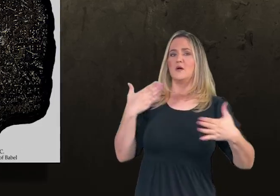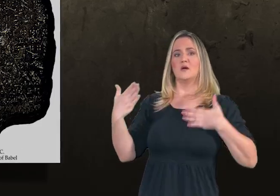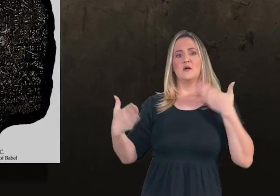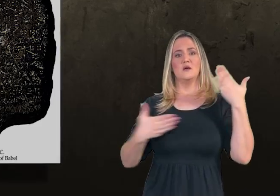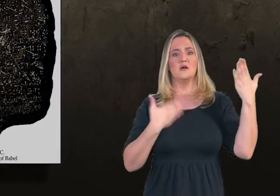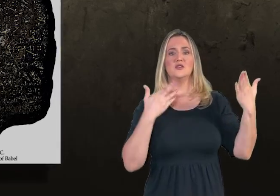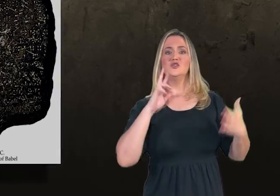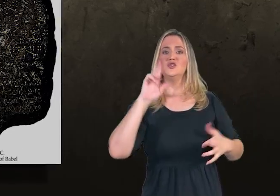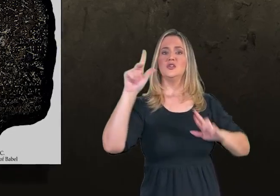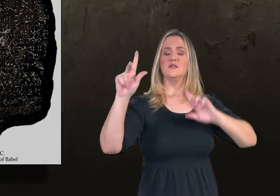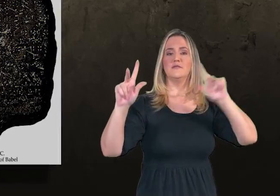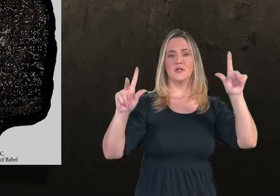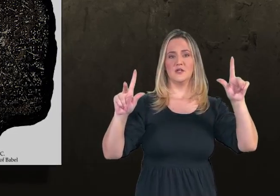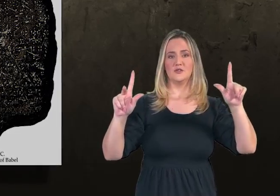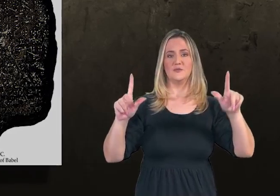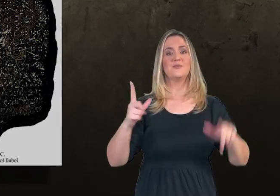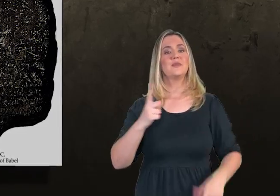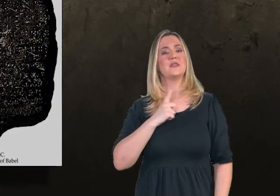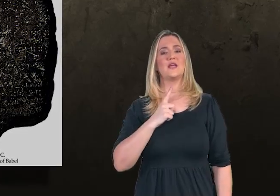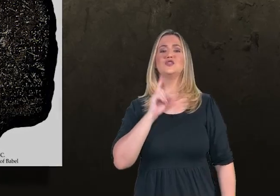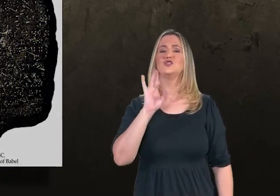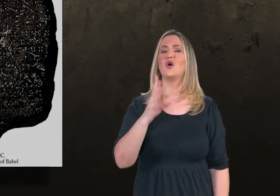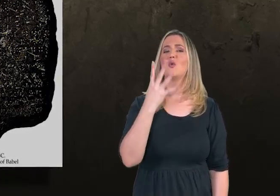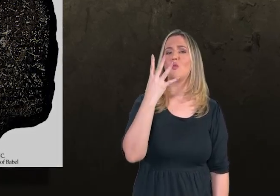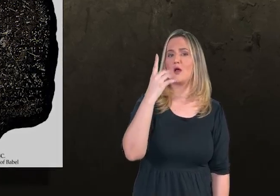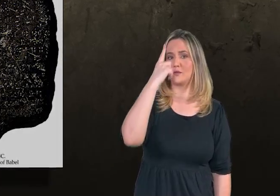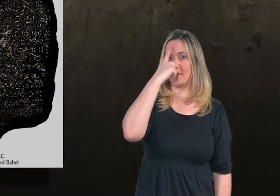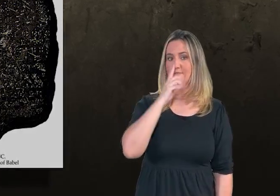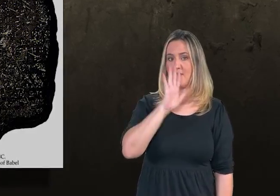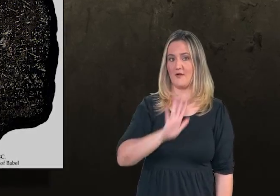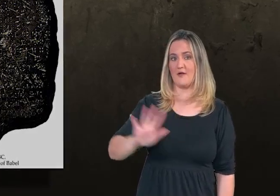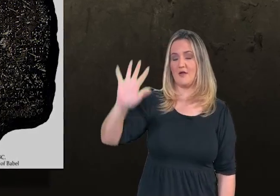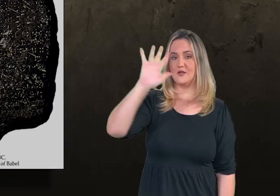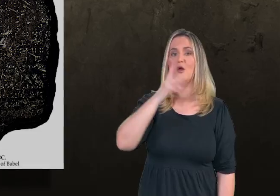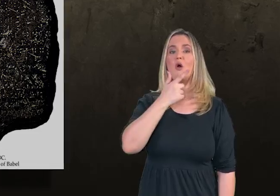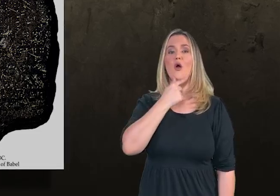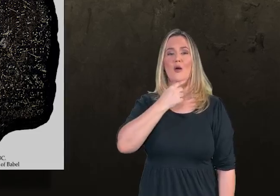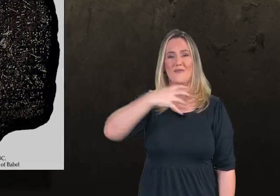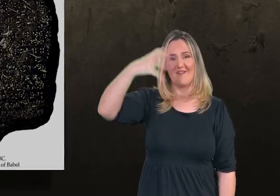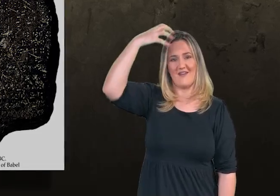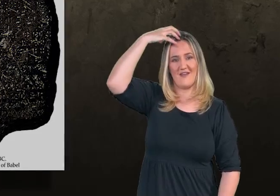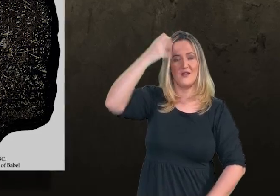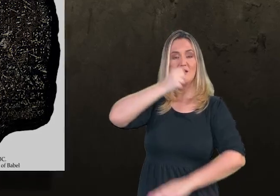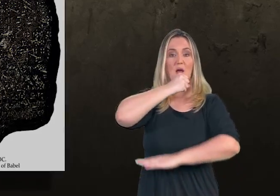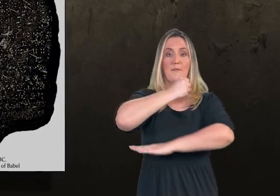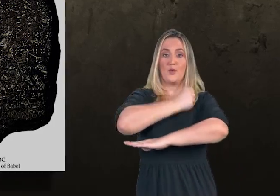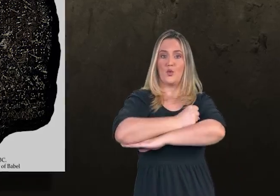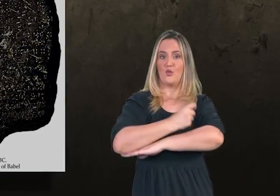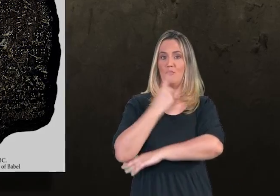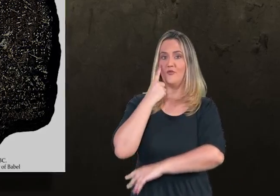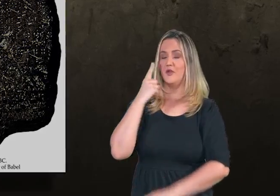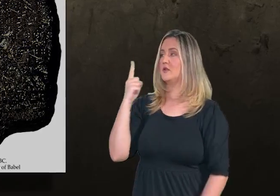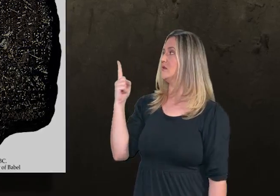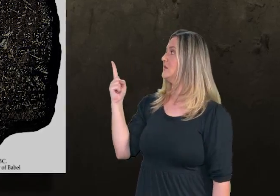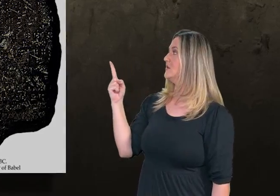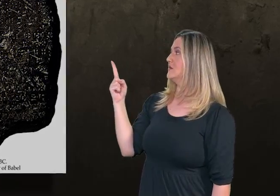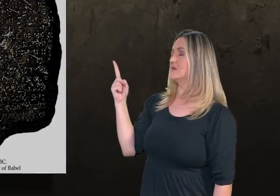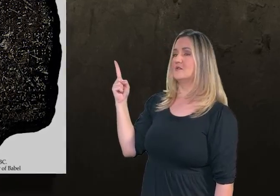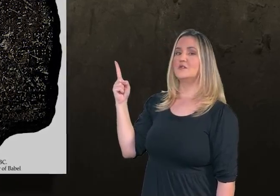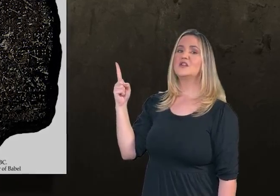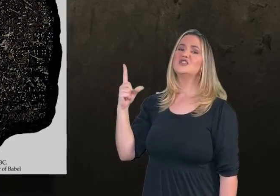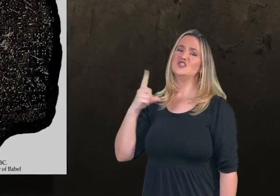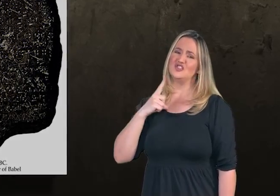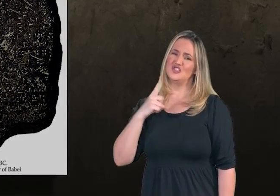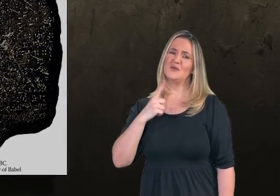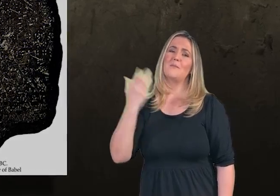4 imagens conhecidas do rei Nabucodonosor e esta é uma delas. Às vezes, esta imagem aqui foi erroneamente chamada